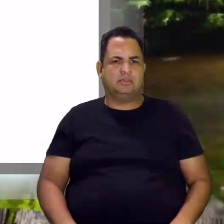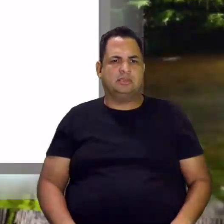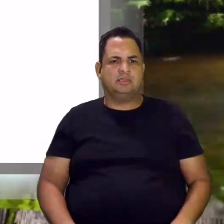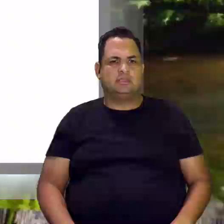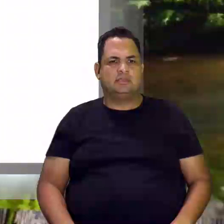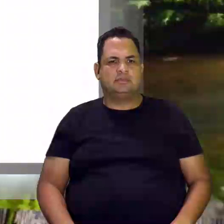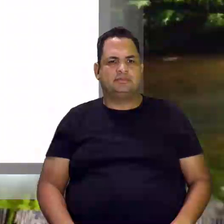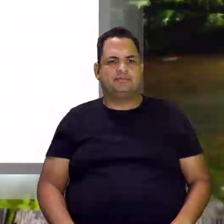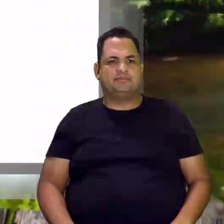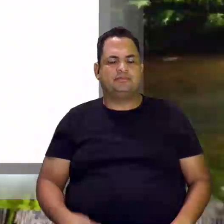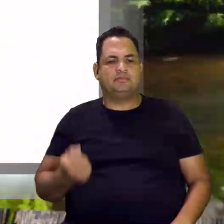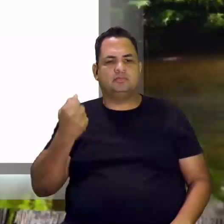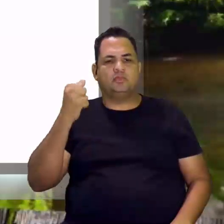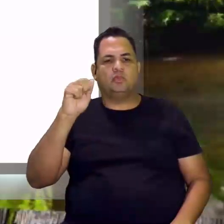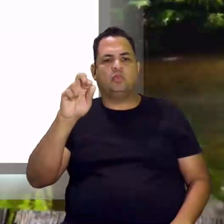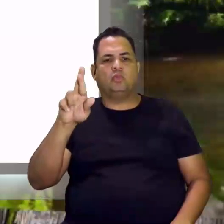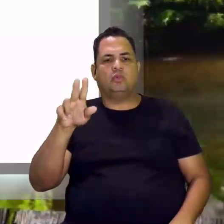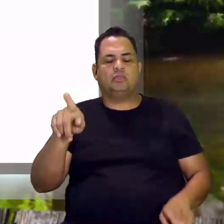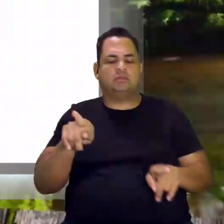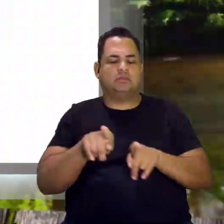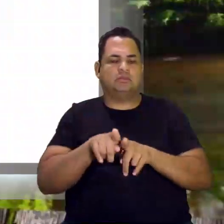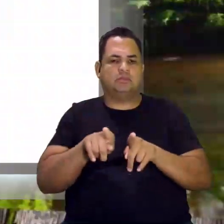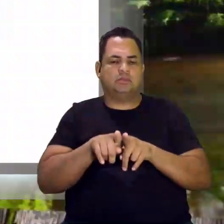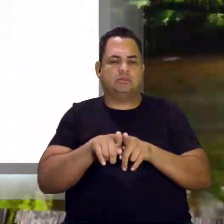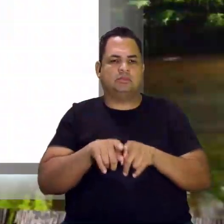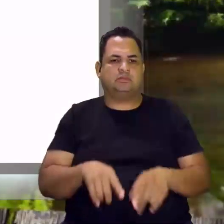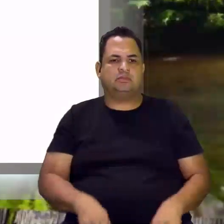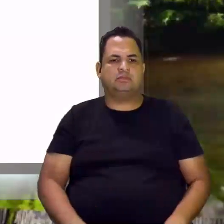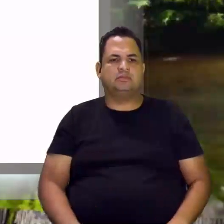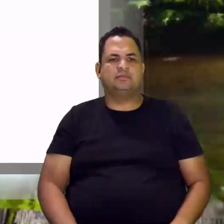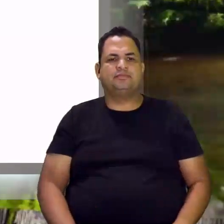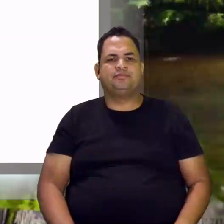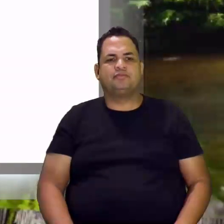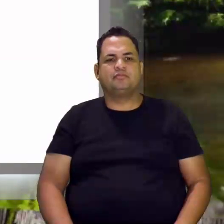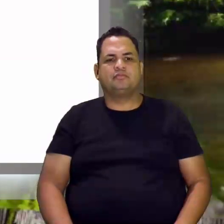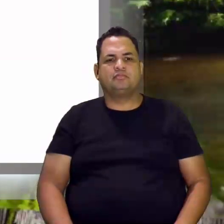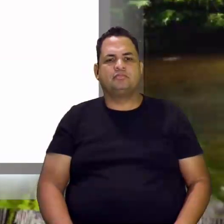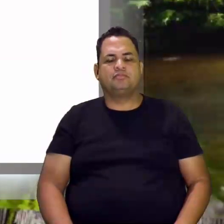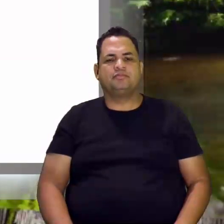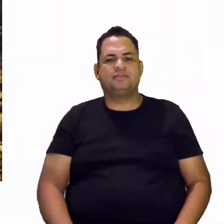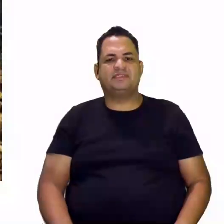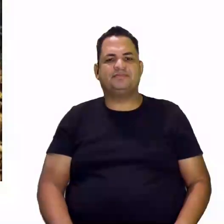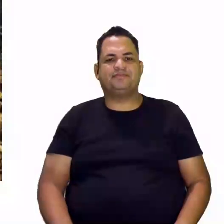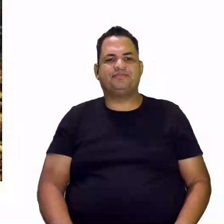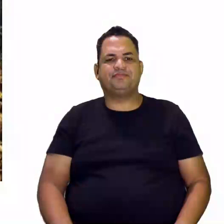né, atmosféricas, que a gente não vai entrar aqui nesse quesito, mas vamos lá. Pode me tirar?